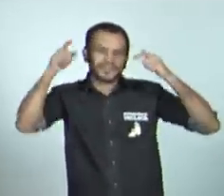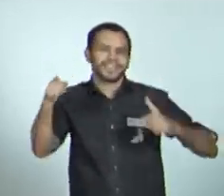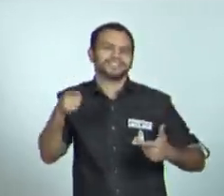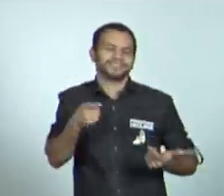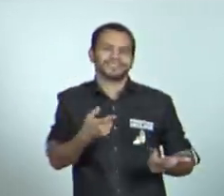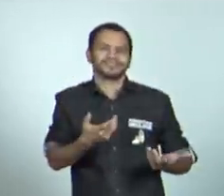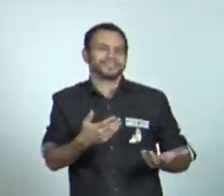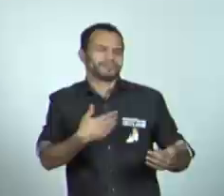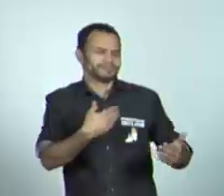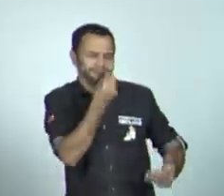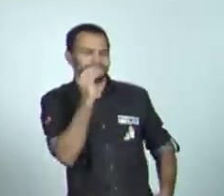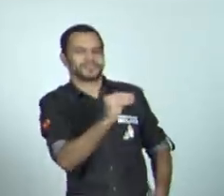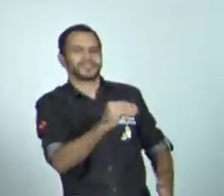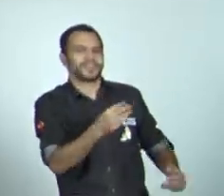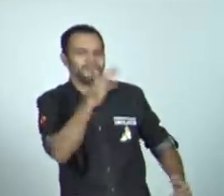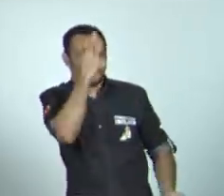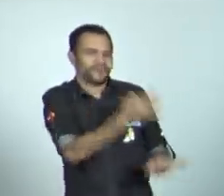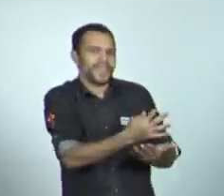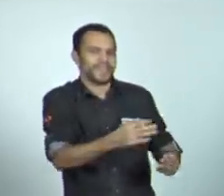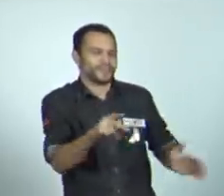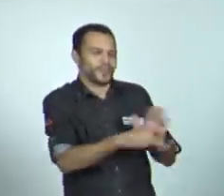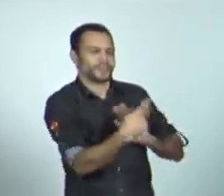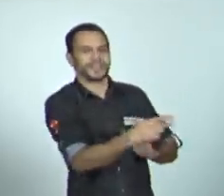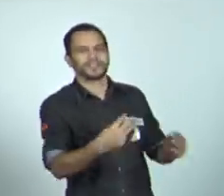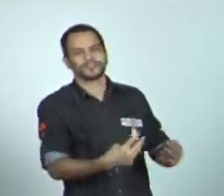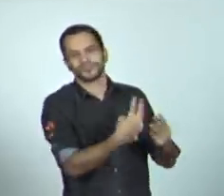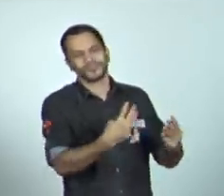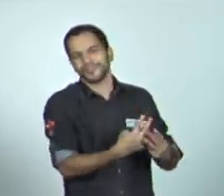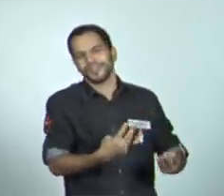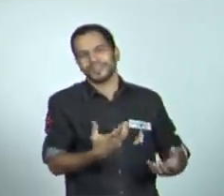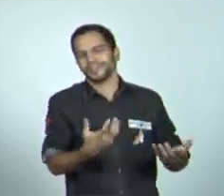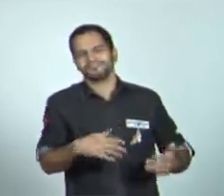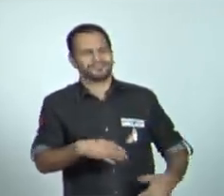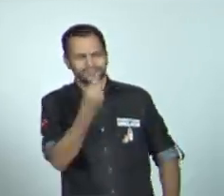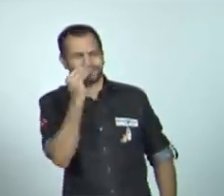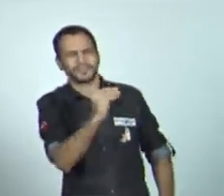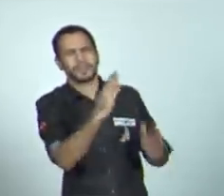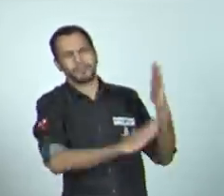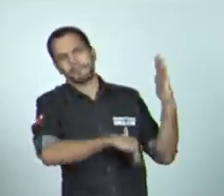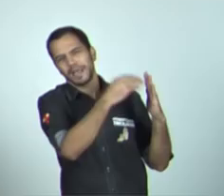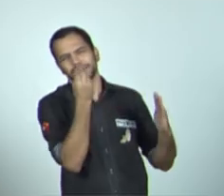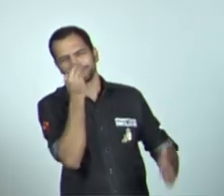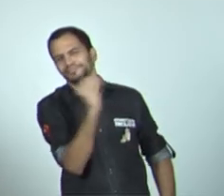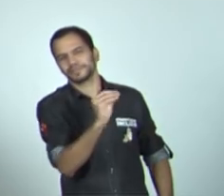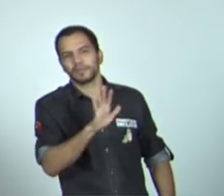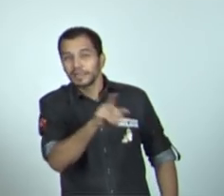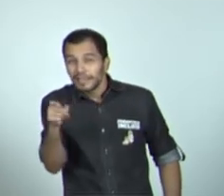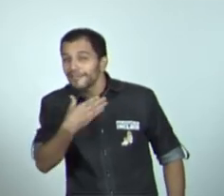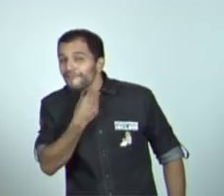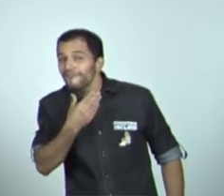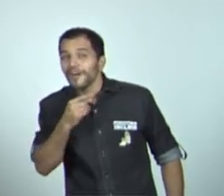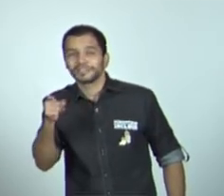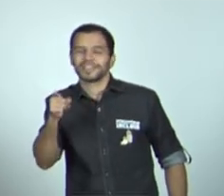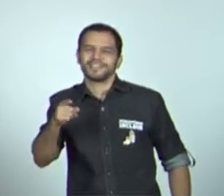judeus e o herodes agripa não tá nem aí para páscoa mas o falsão